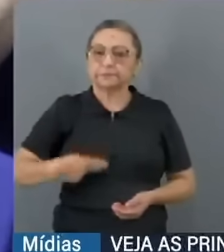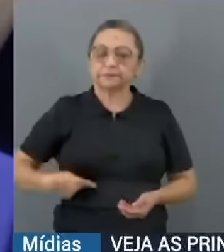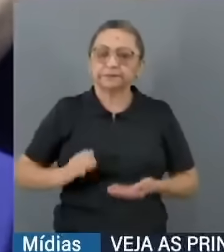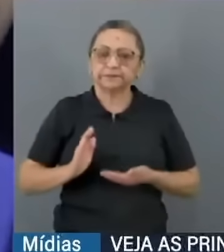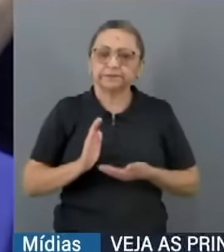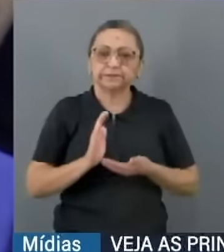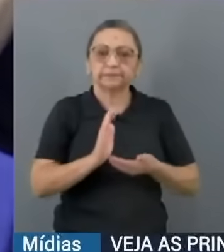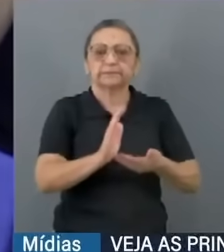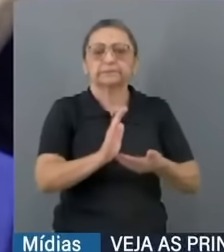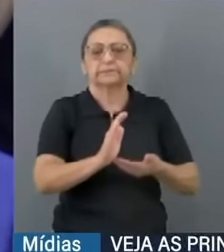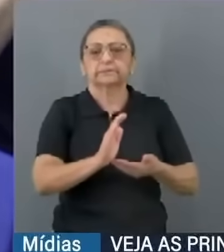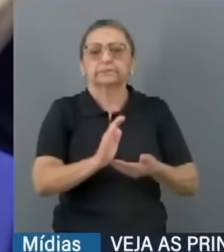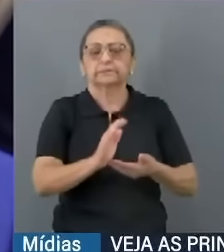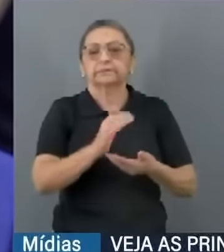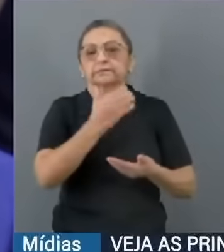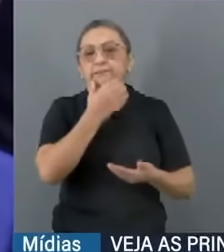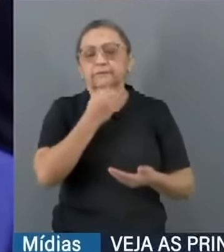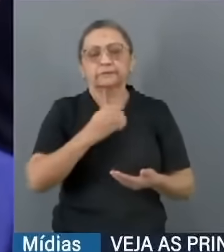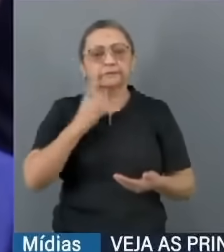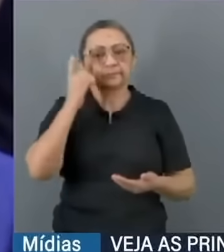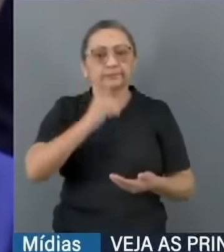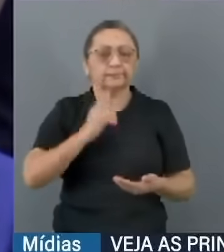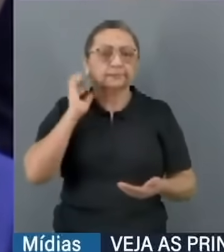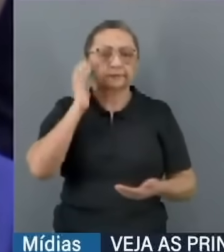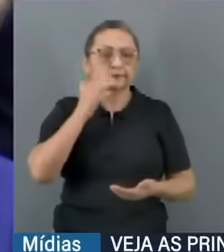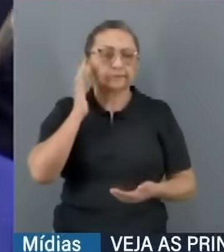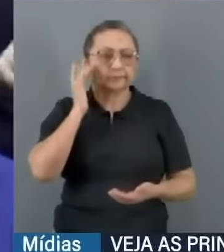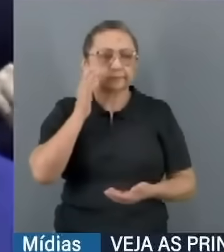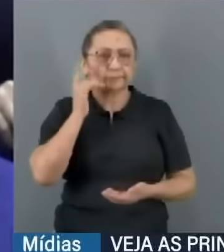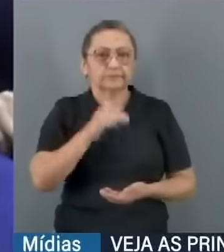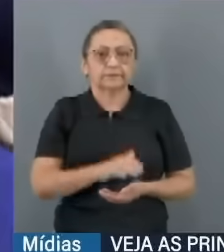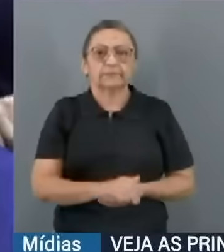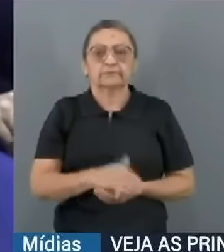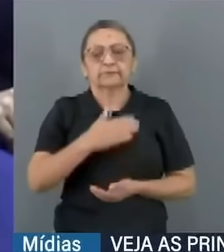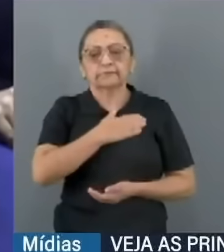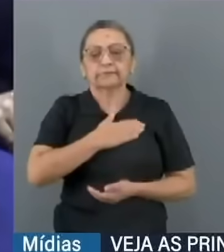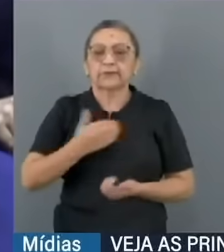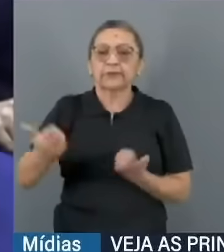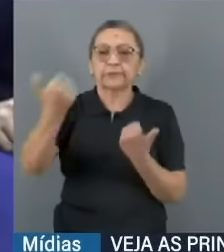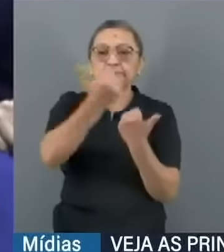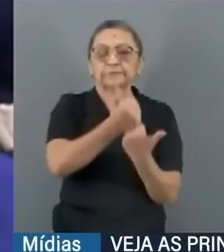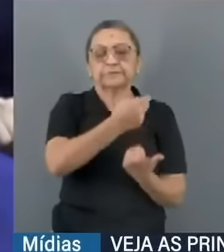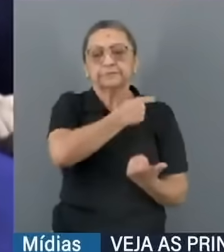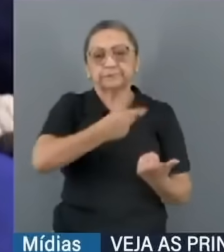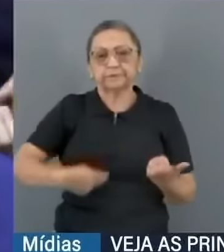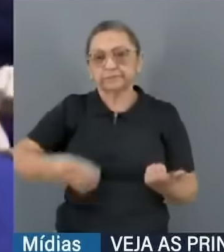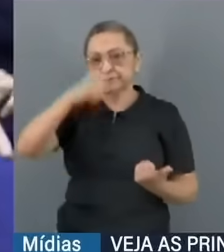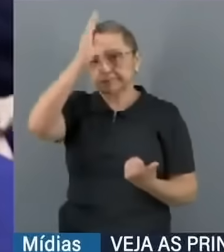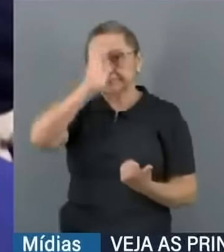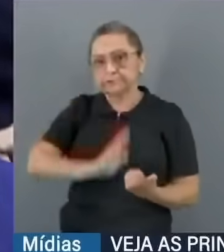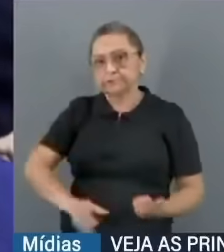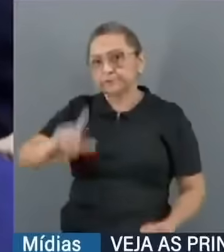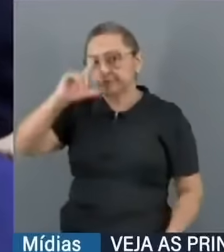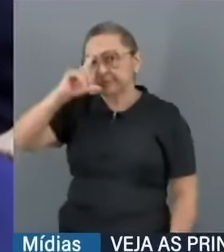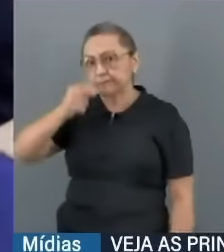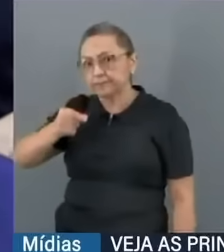Câmara, Arthur Lira, meu caro vice-presidente da República, Geraldo